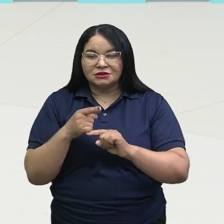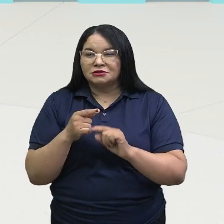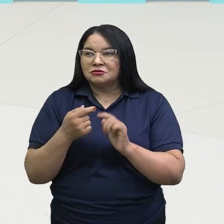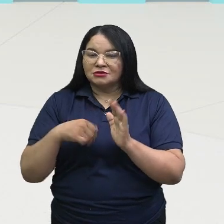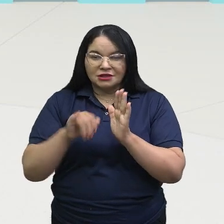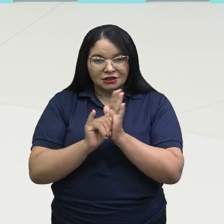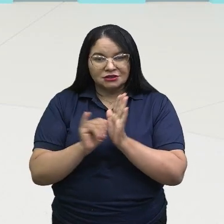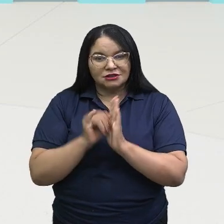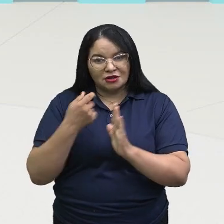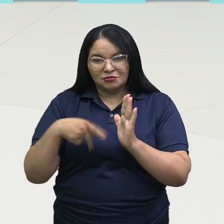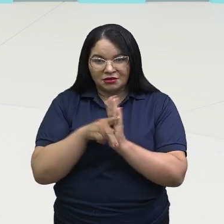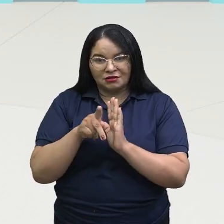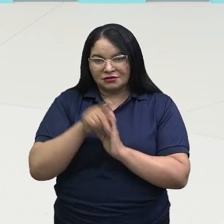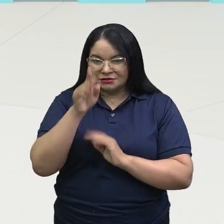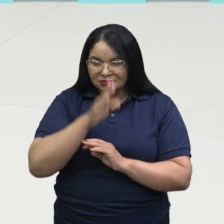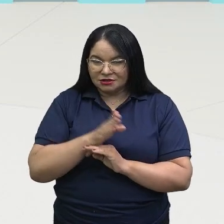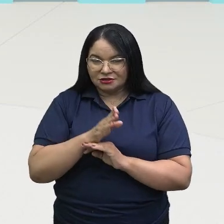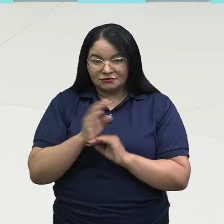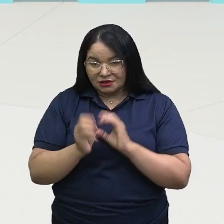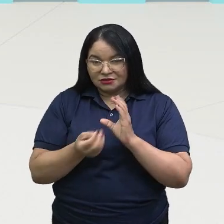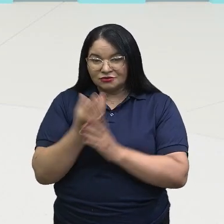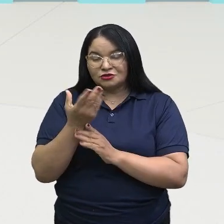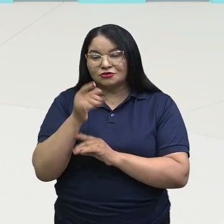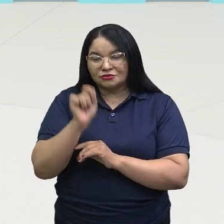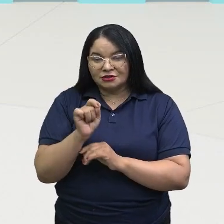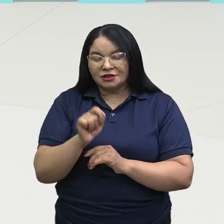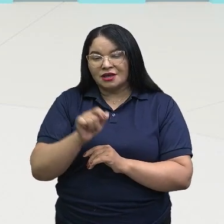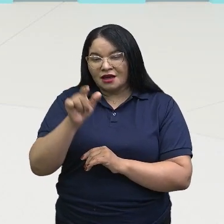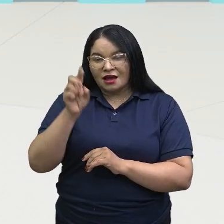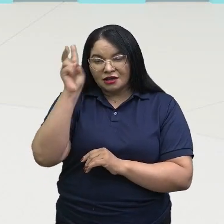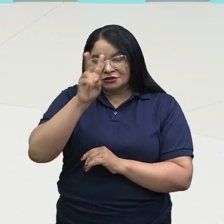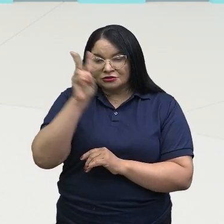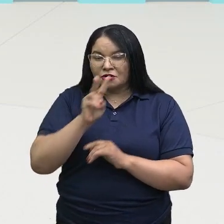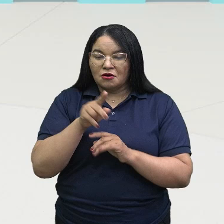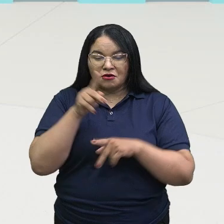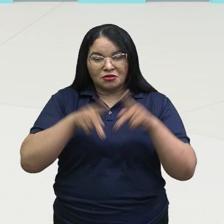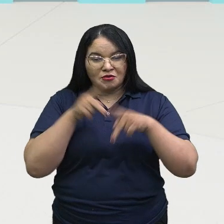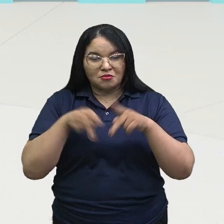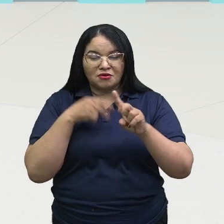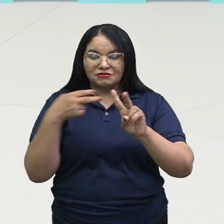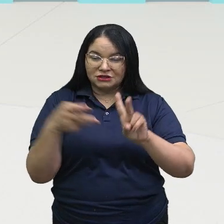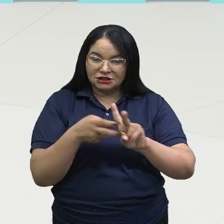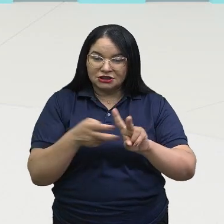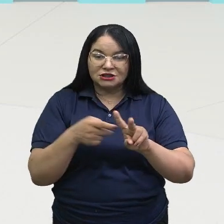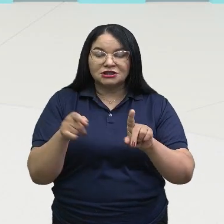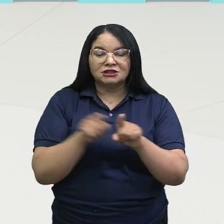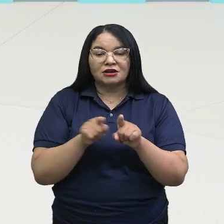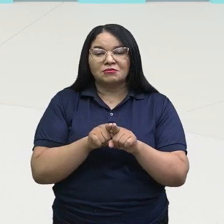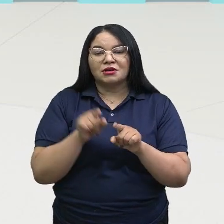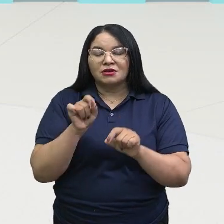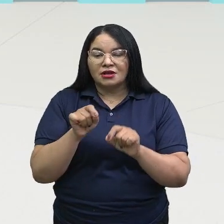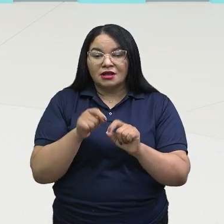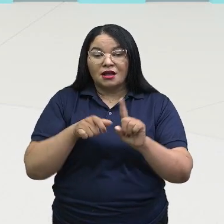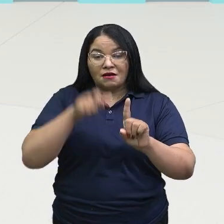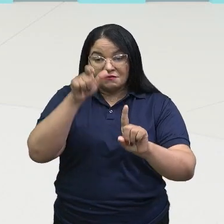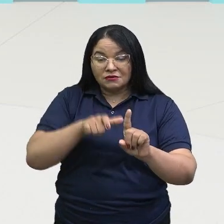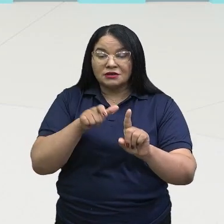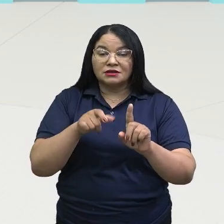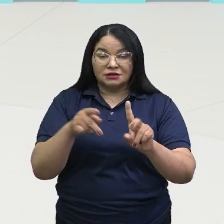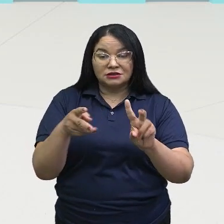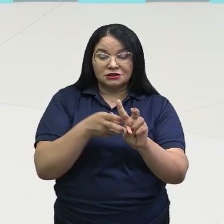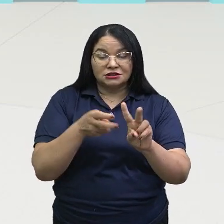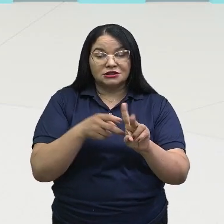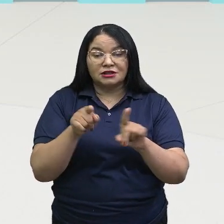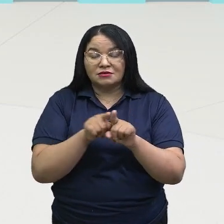identitário do Brasil. Aí vai surgir ali a história dos povos indígenas, o indígena vai ser a figura, mas claro que ainda